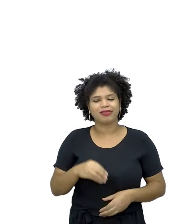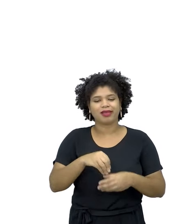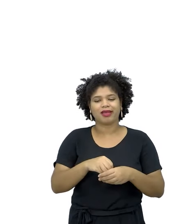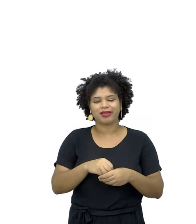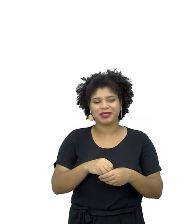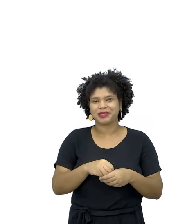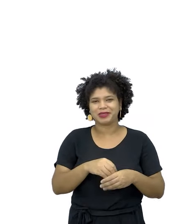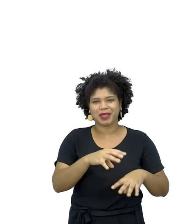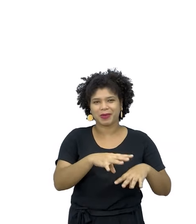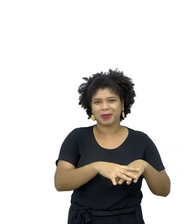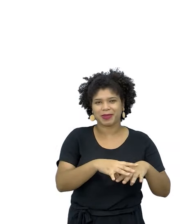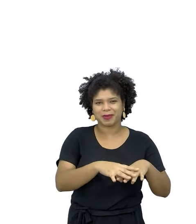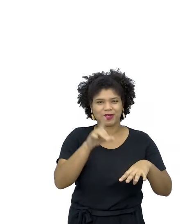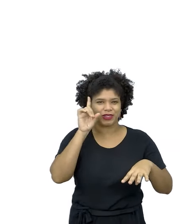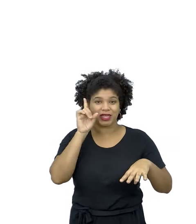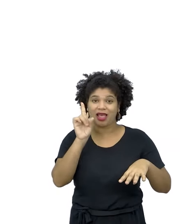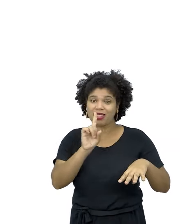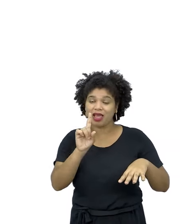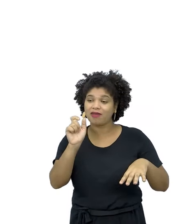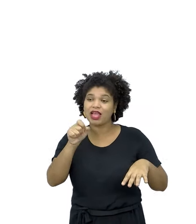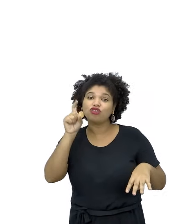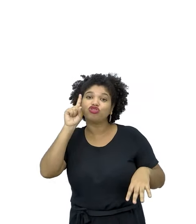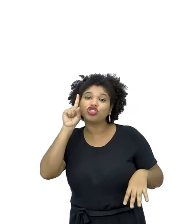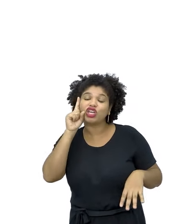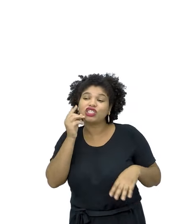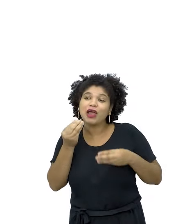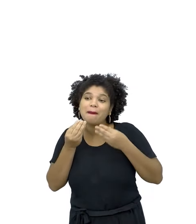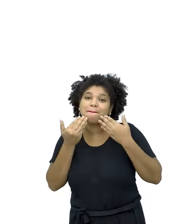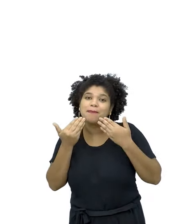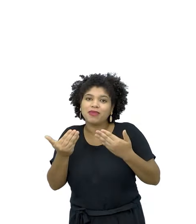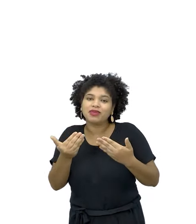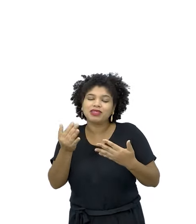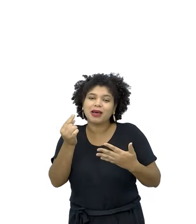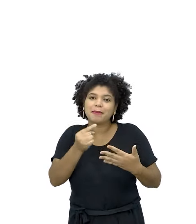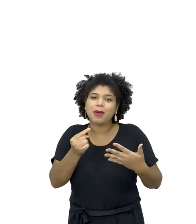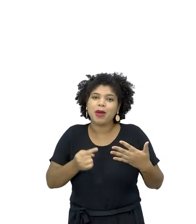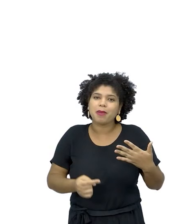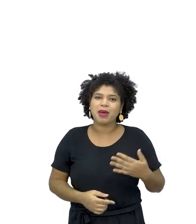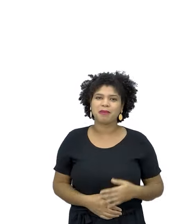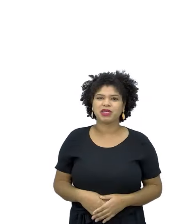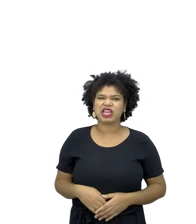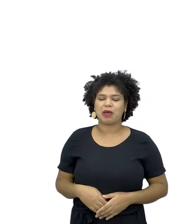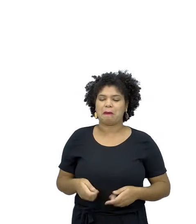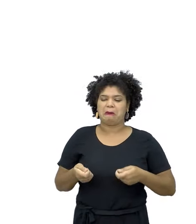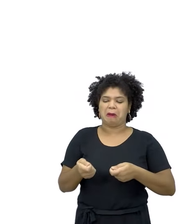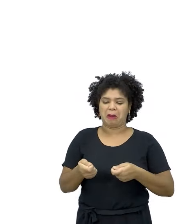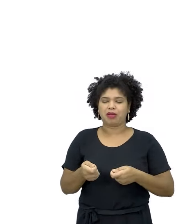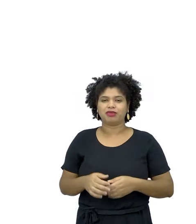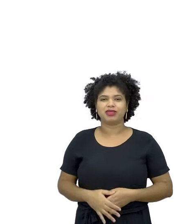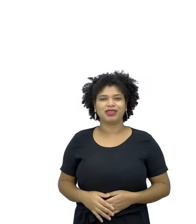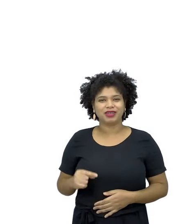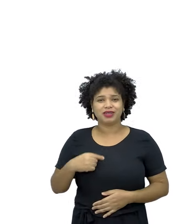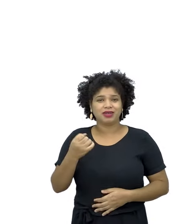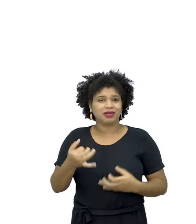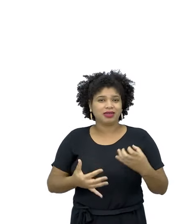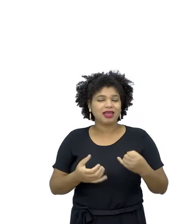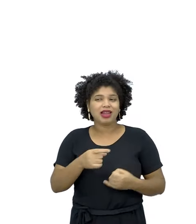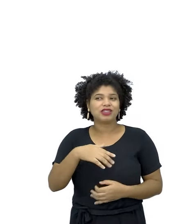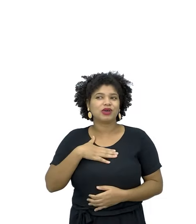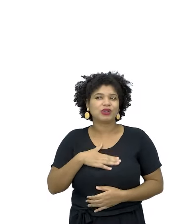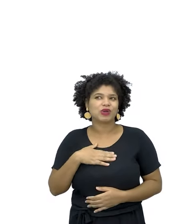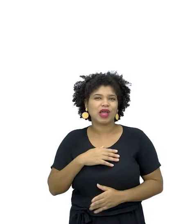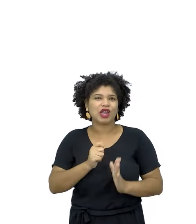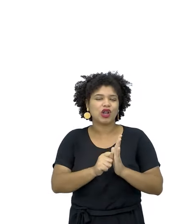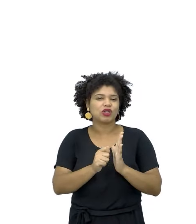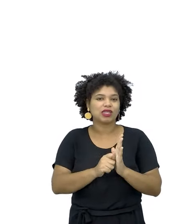matemática, e sim mostrar a matemática que existe no dia a dia, sem forçar a barra. Estou falando de notação científica, o que eles gostam?